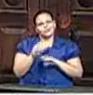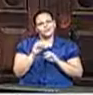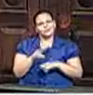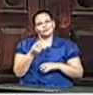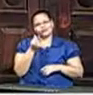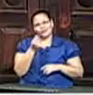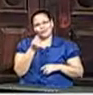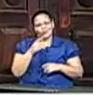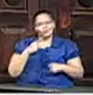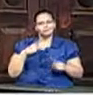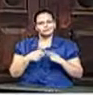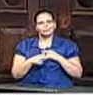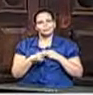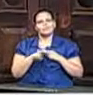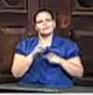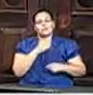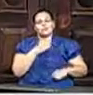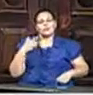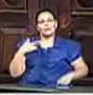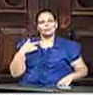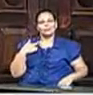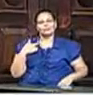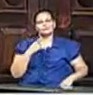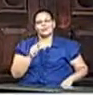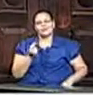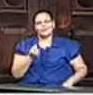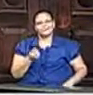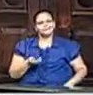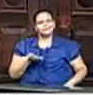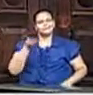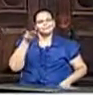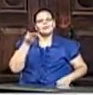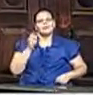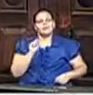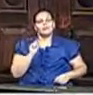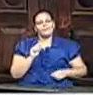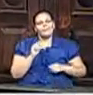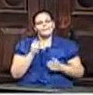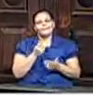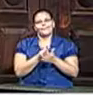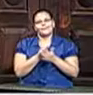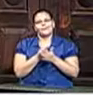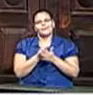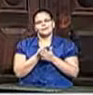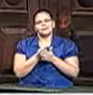saúde, para que haja superávit no sentido de pagar